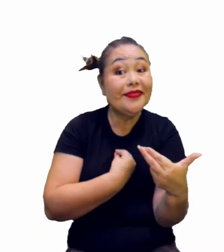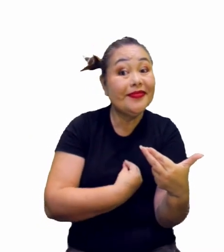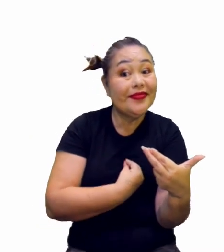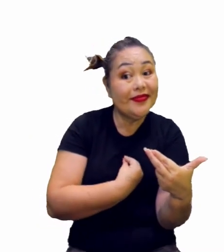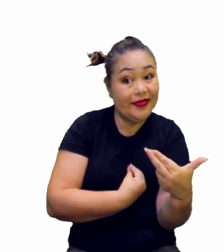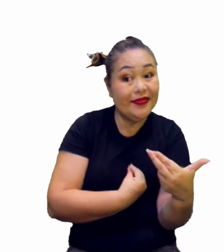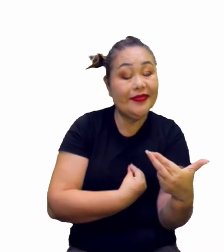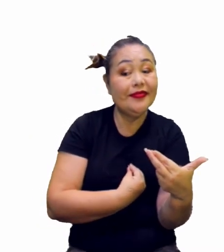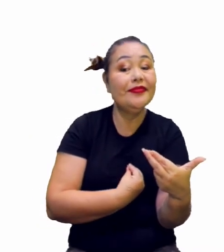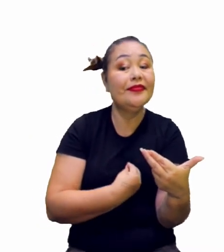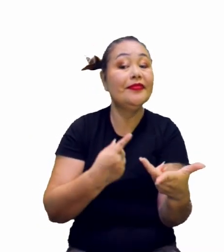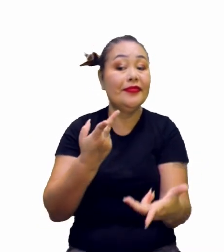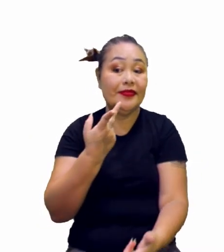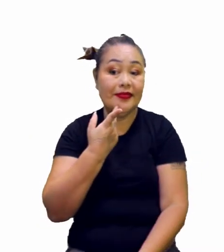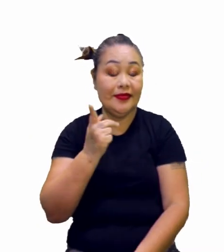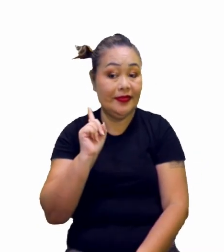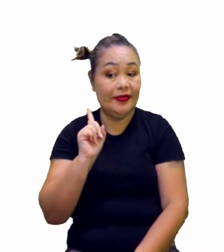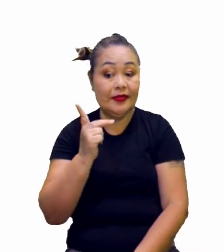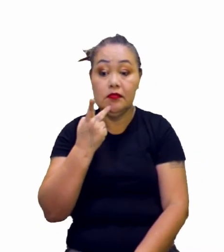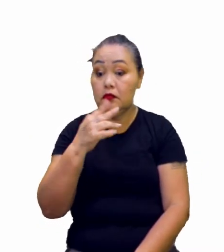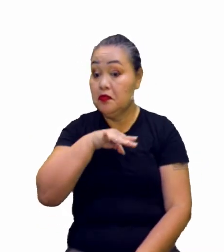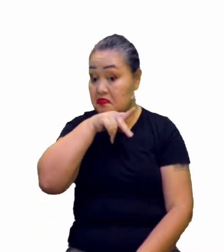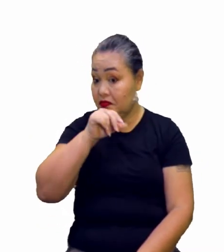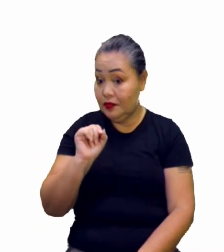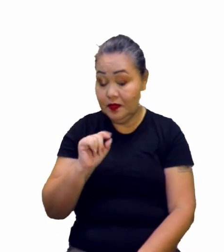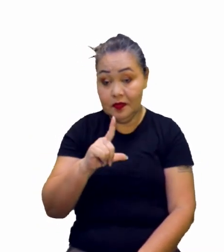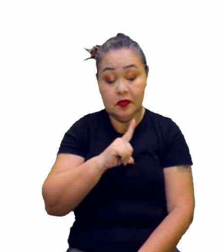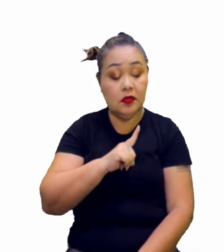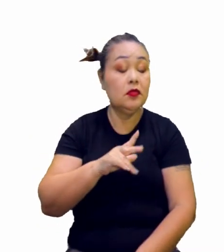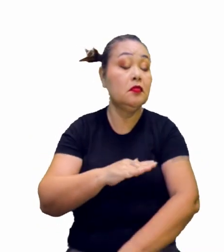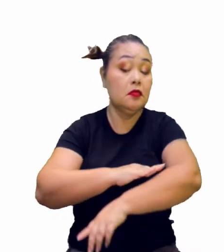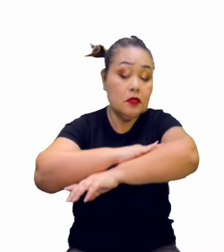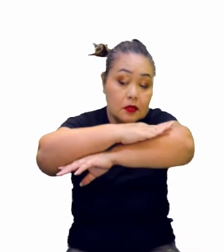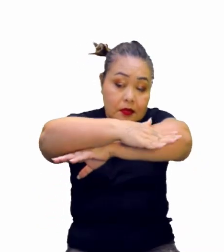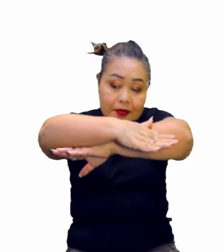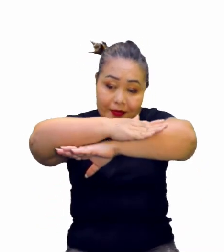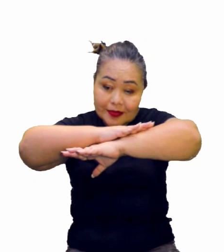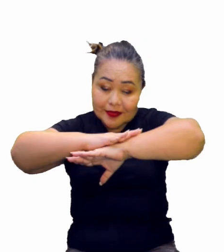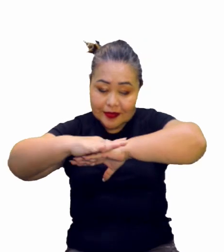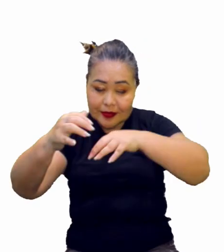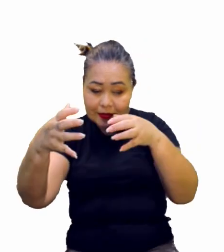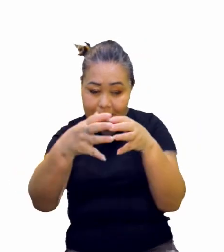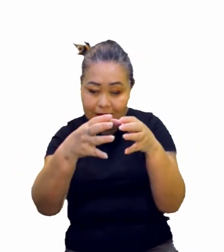queridos, eu estou falando não só de animais, eu estou falando de vegetais e